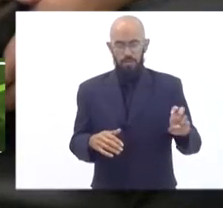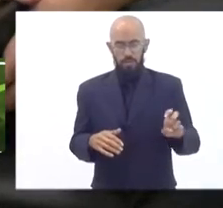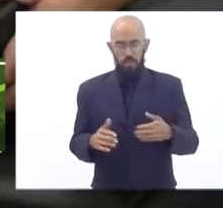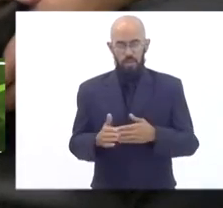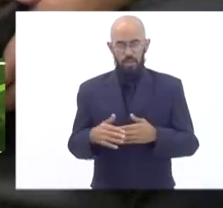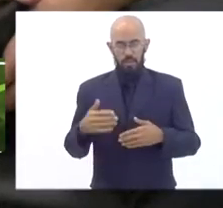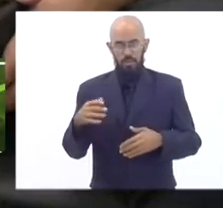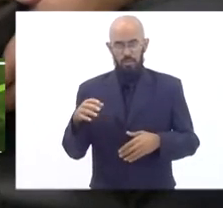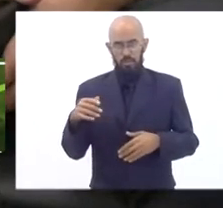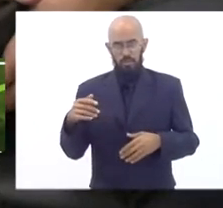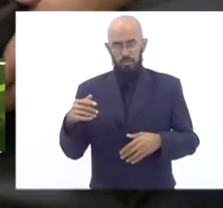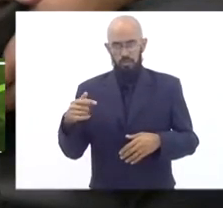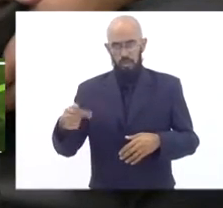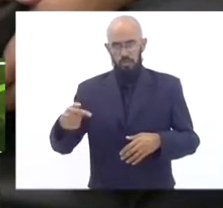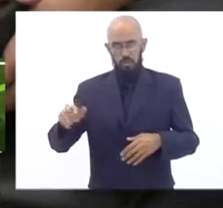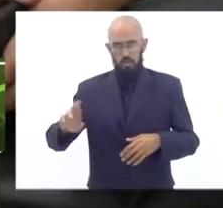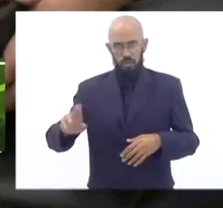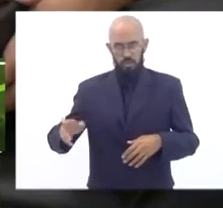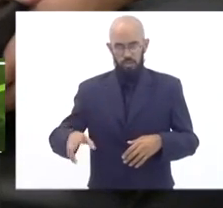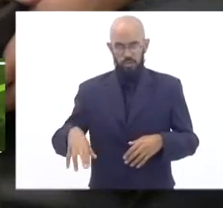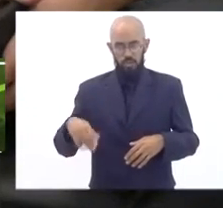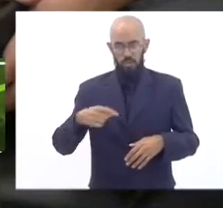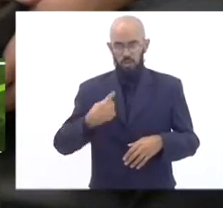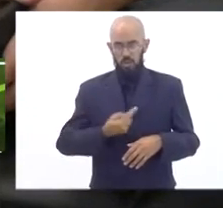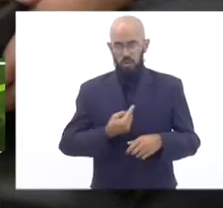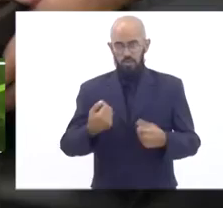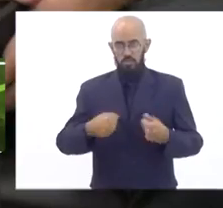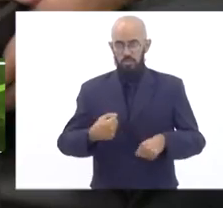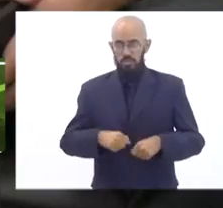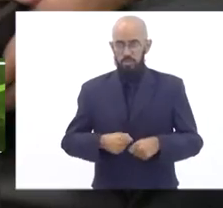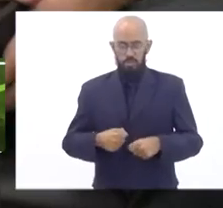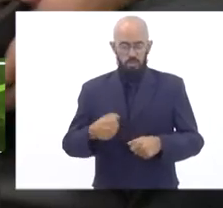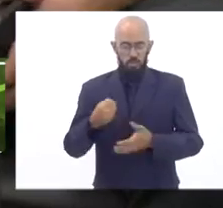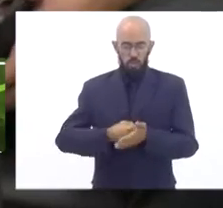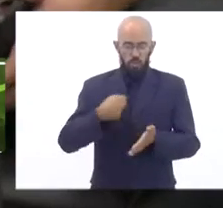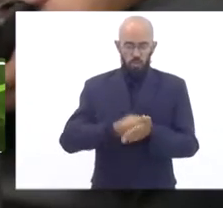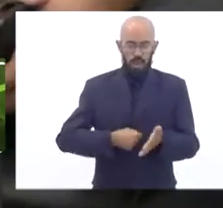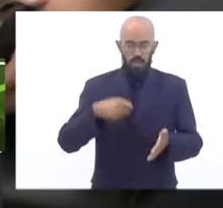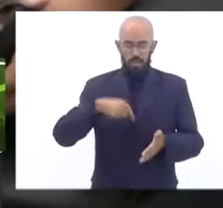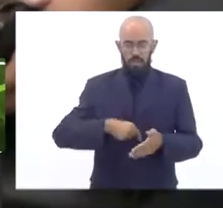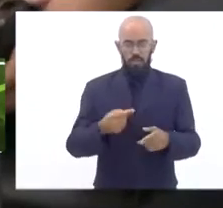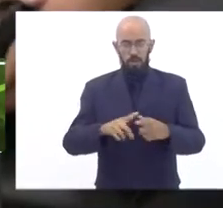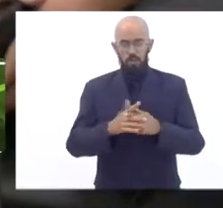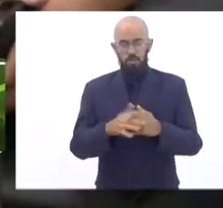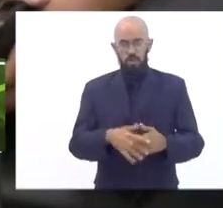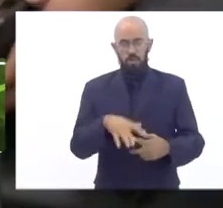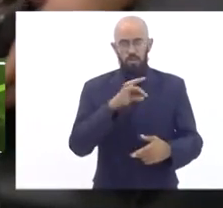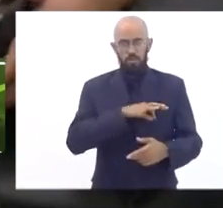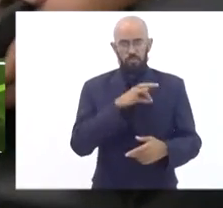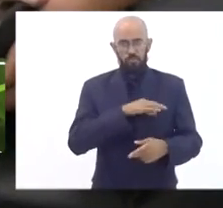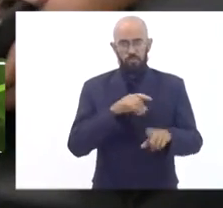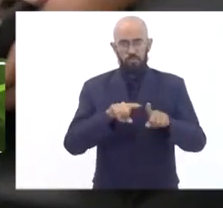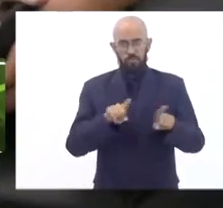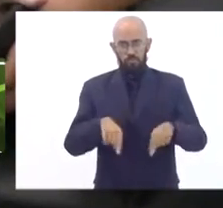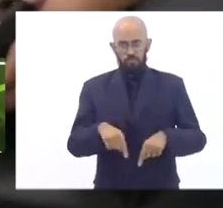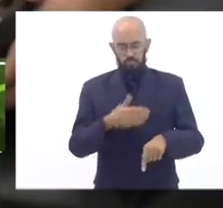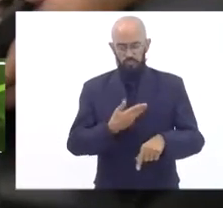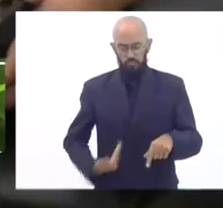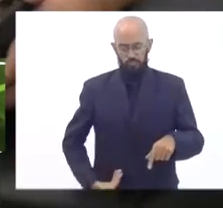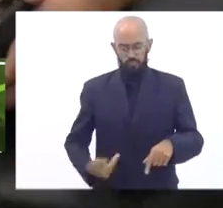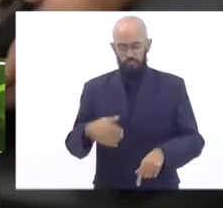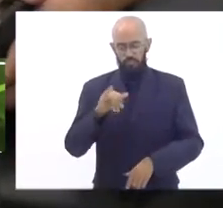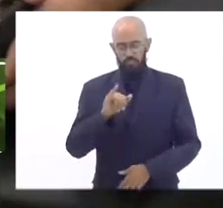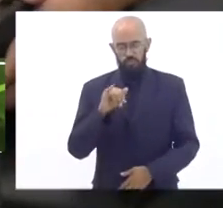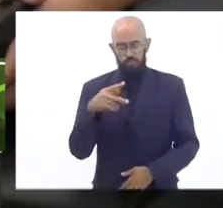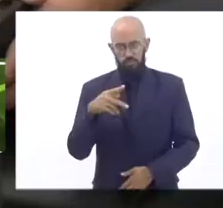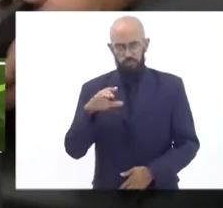para garantir a reposição salarial do IPCA aos servidores públicos. Então, eu